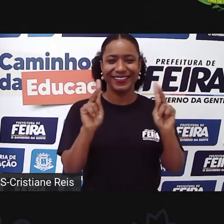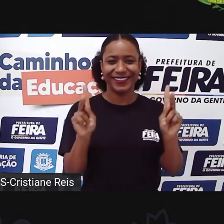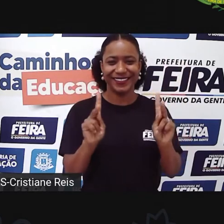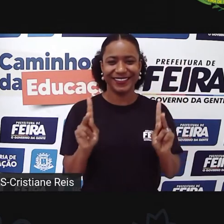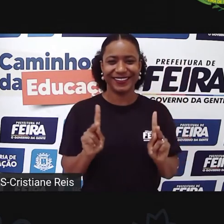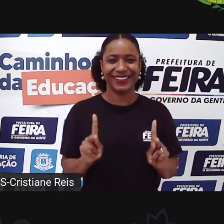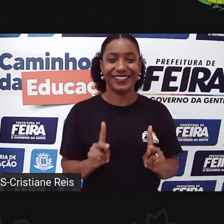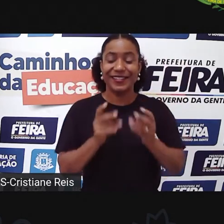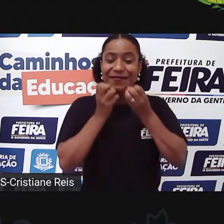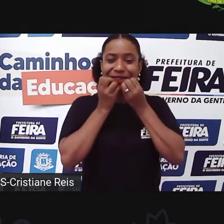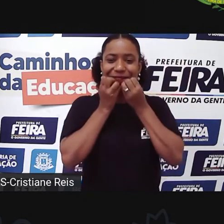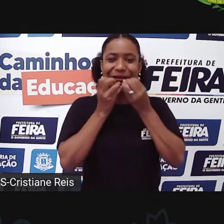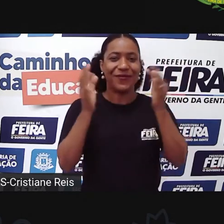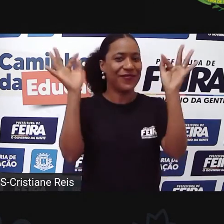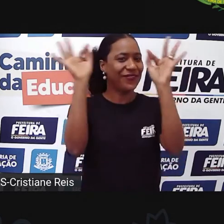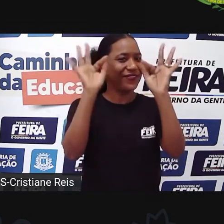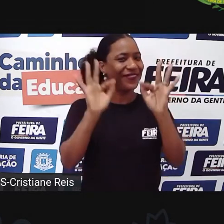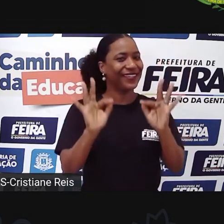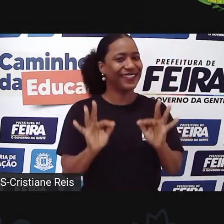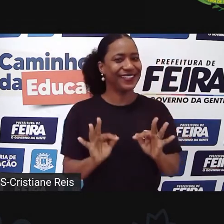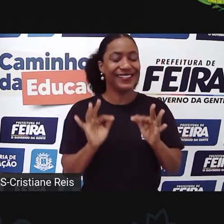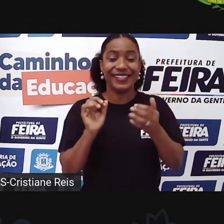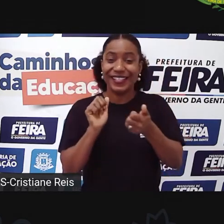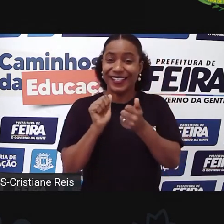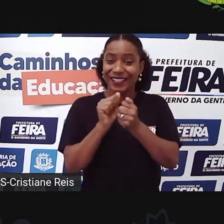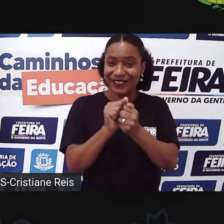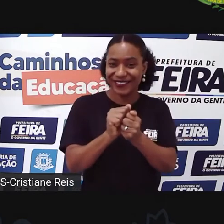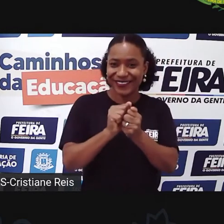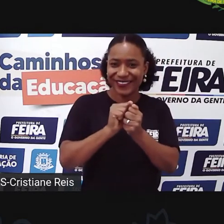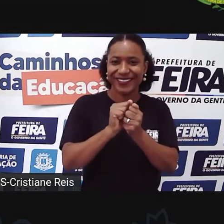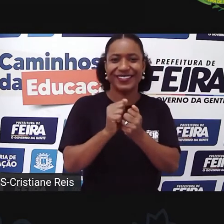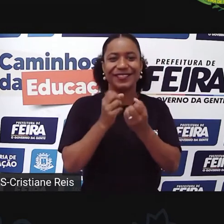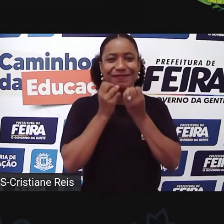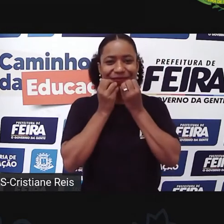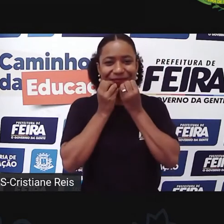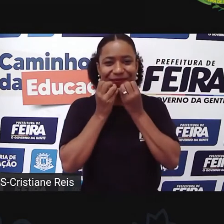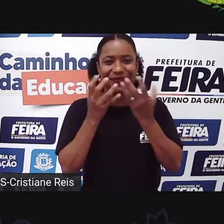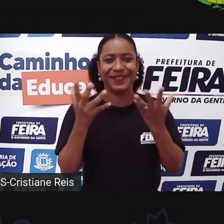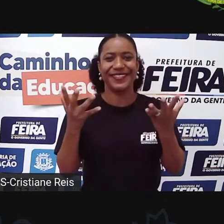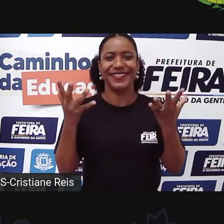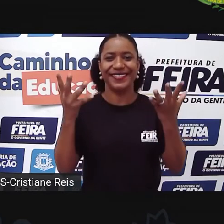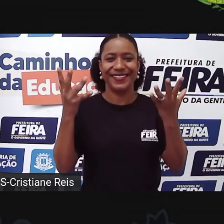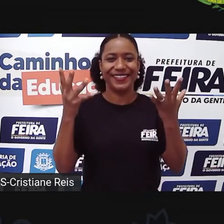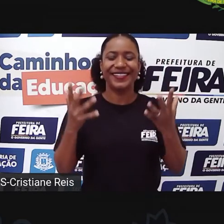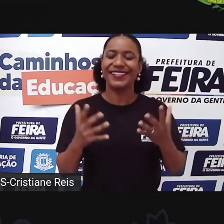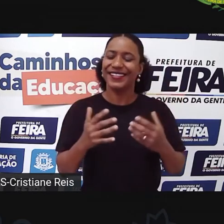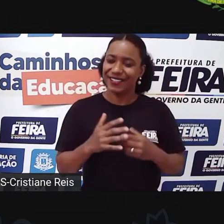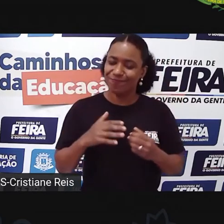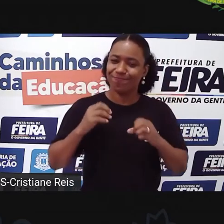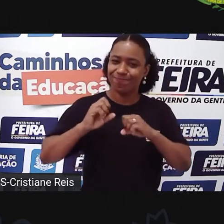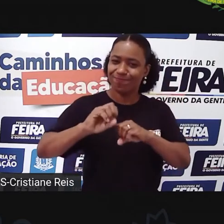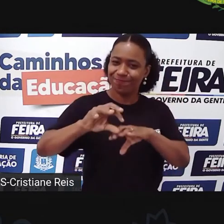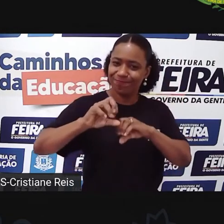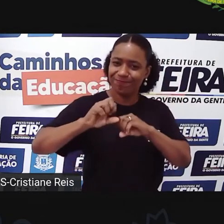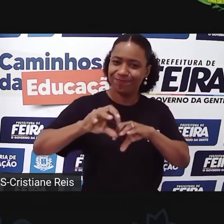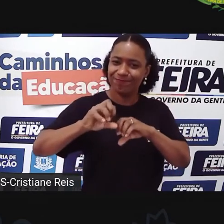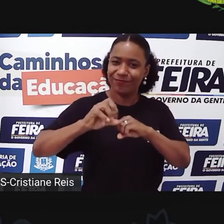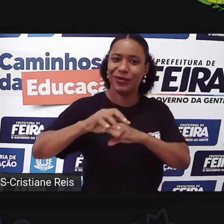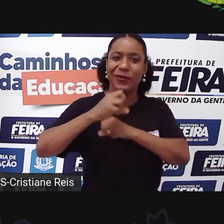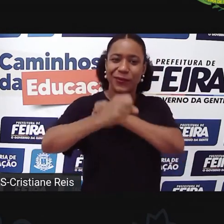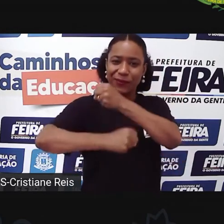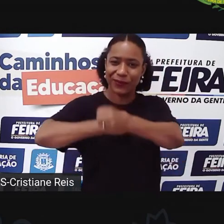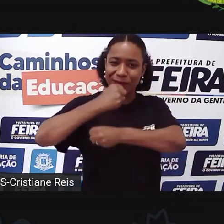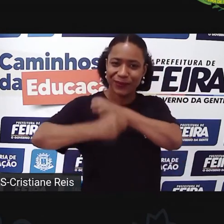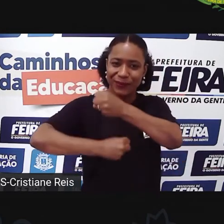Estou muito feliz de estar aqui mais uma vez com vocês, já assim, né? Nessa jornada assim que a gente passou o ano todo na